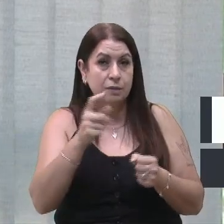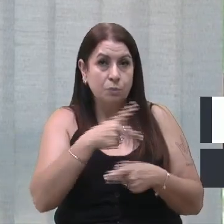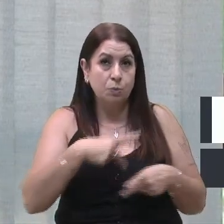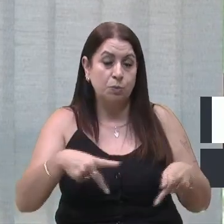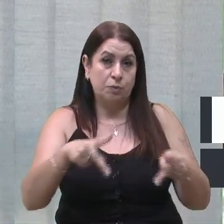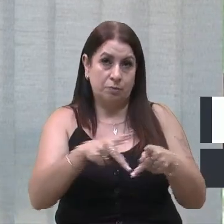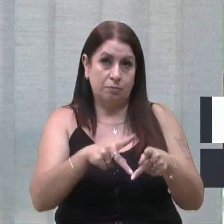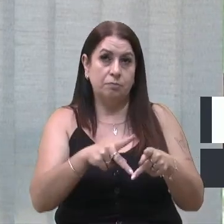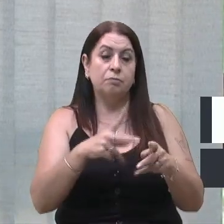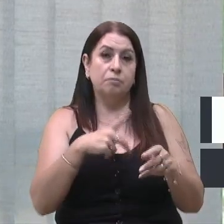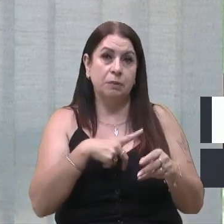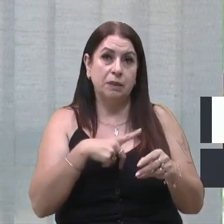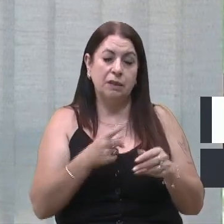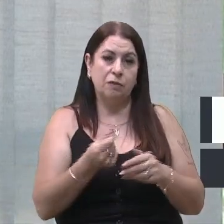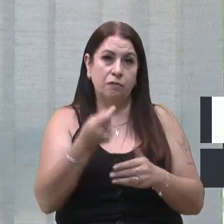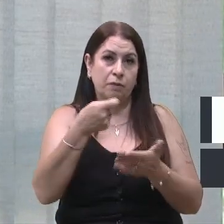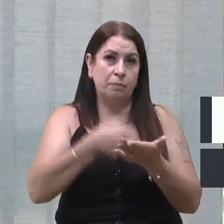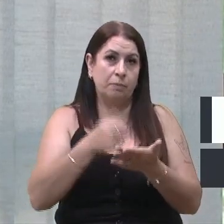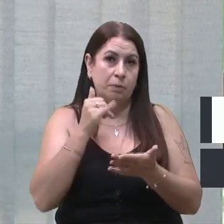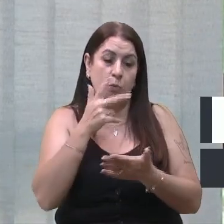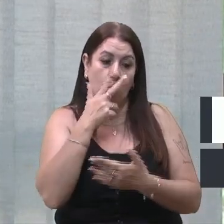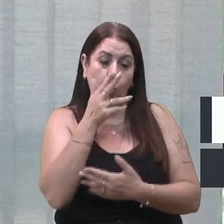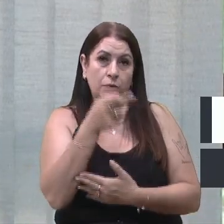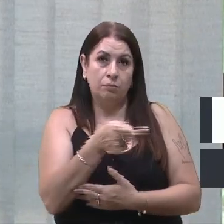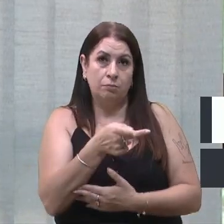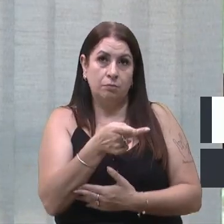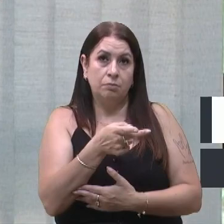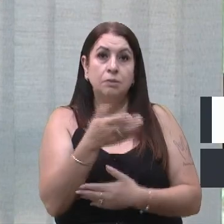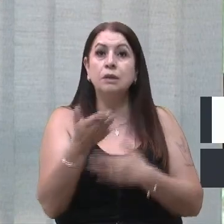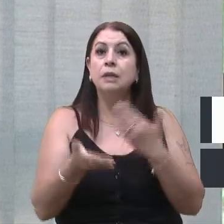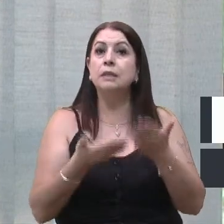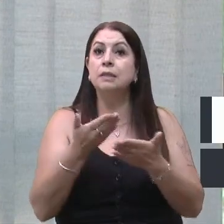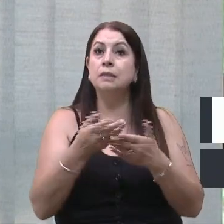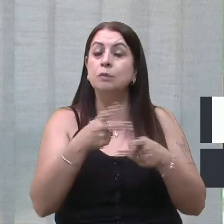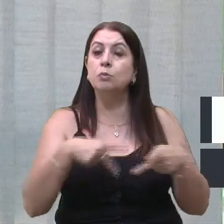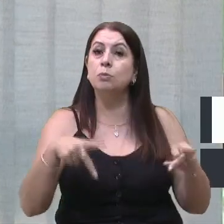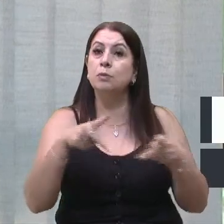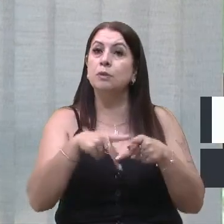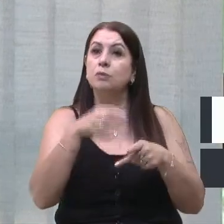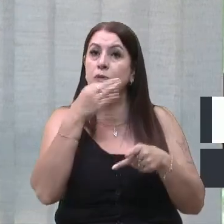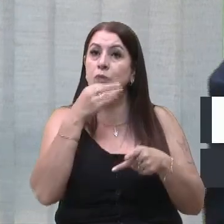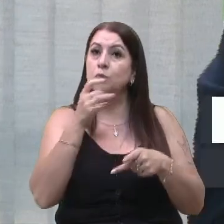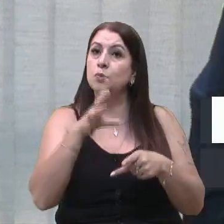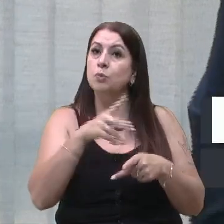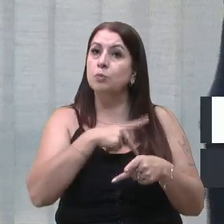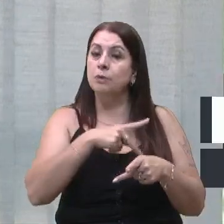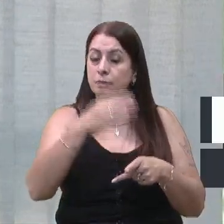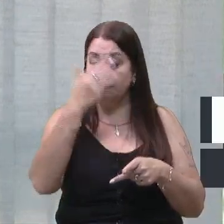manter o valor da passagem como está e atender à população caxiense. Era isso, presidente. Muito obrigado.